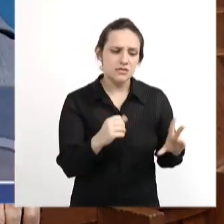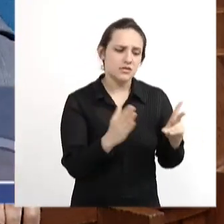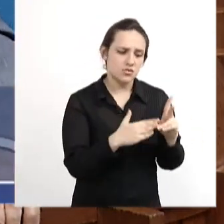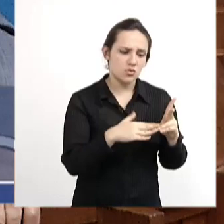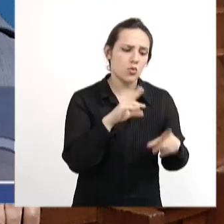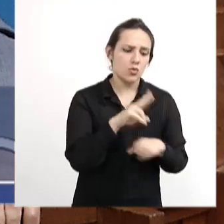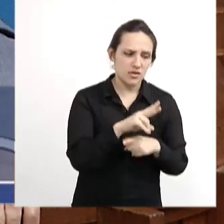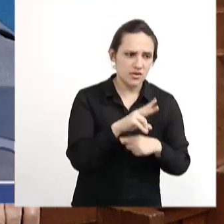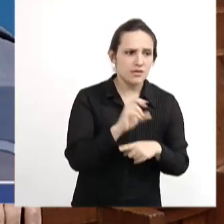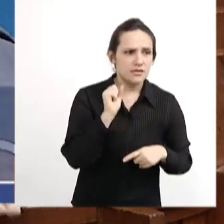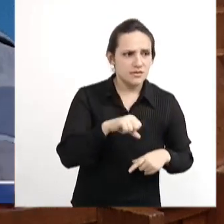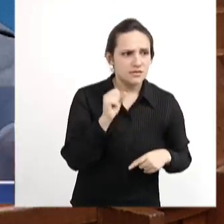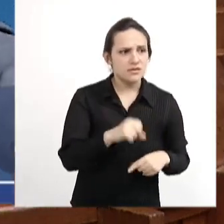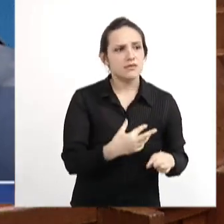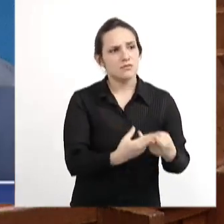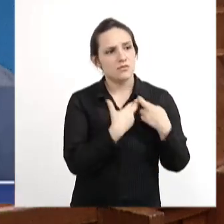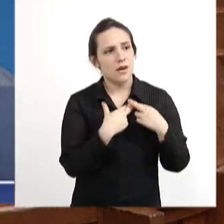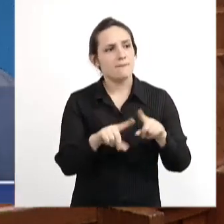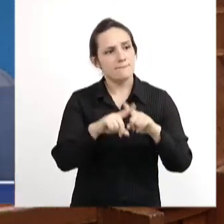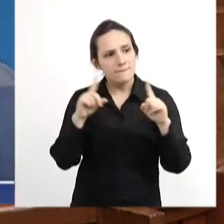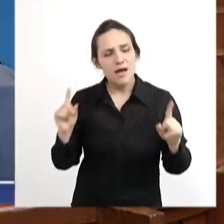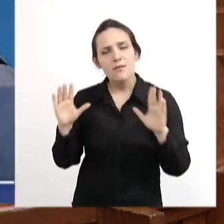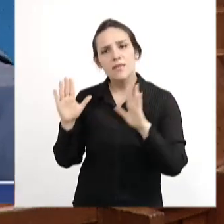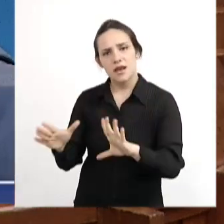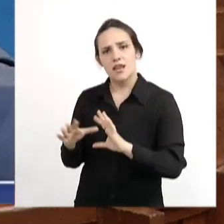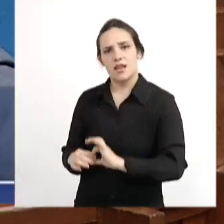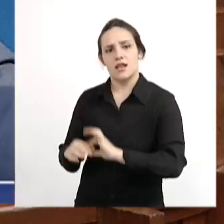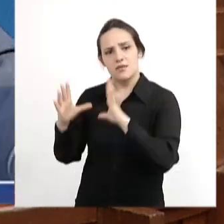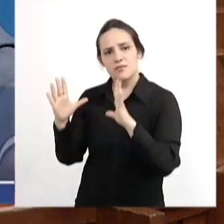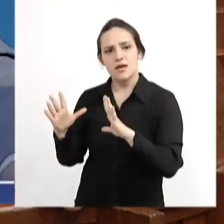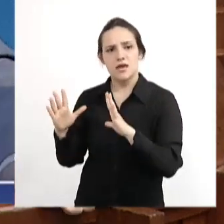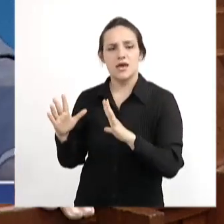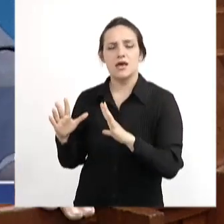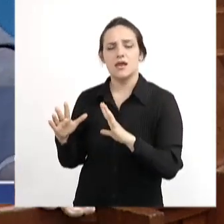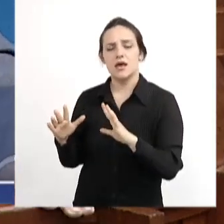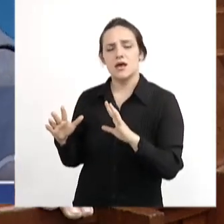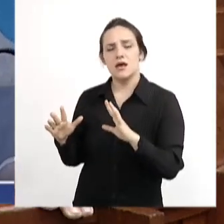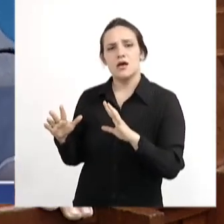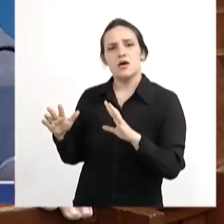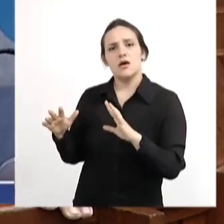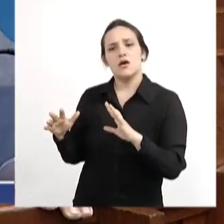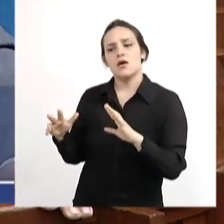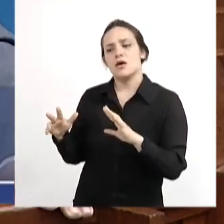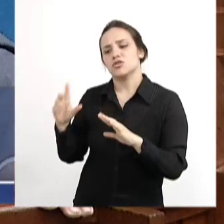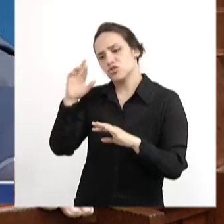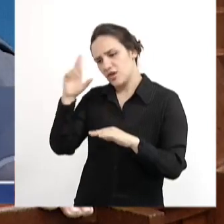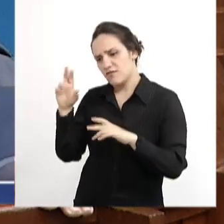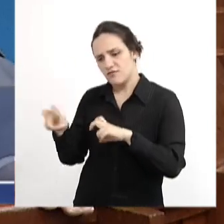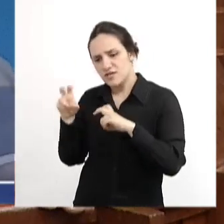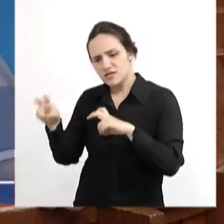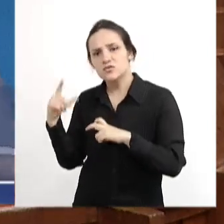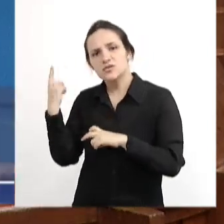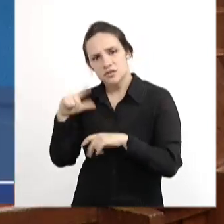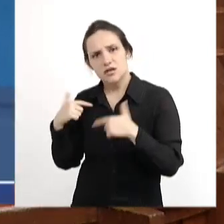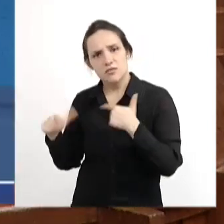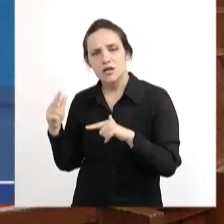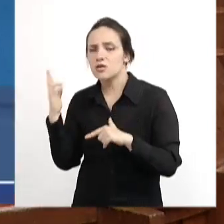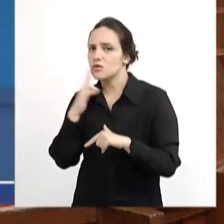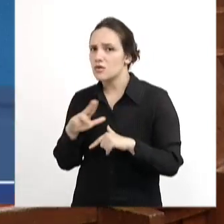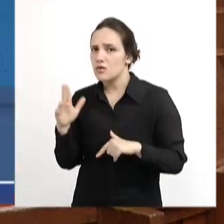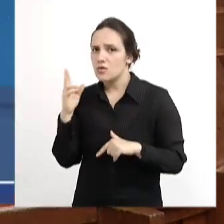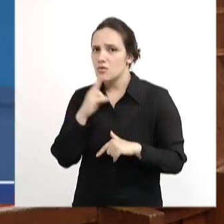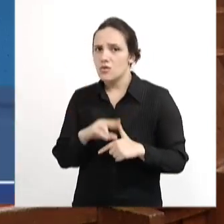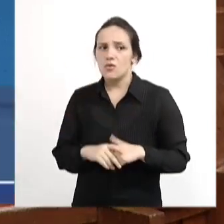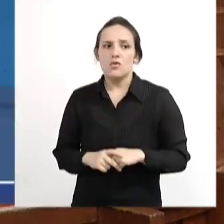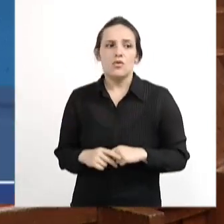cuidar dos índios, que é um dever dele, e deixar a iniciativa privada trabalhar com segurança jurídica. Então,